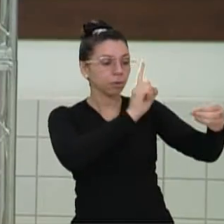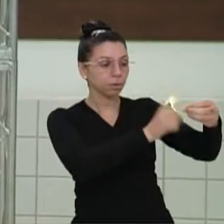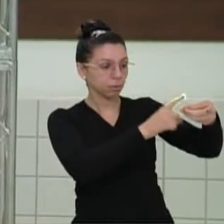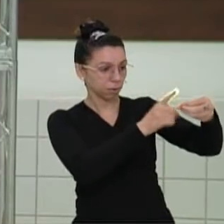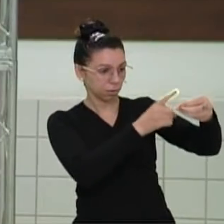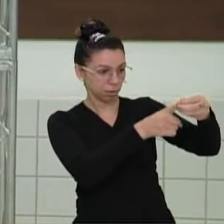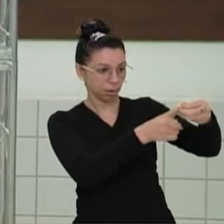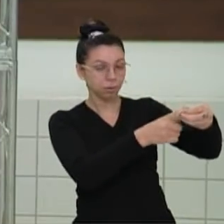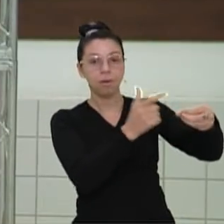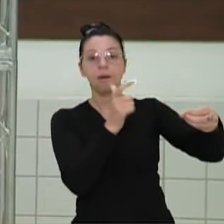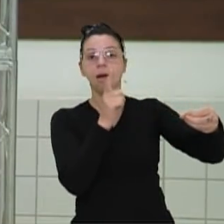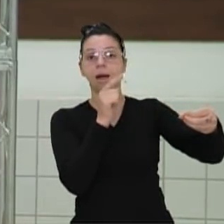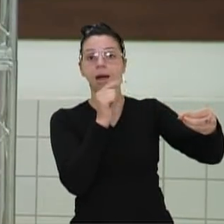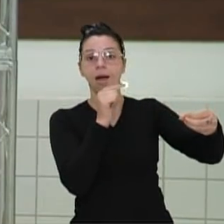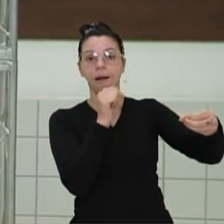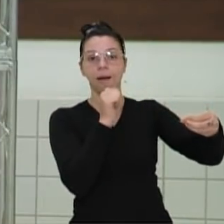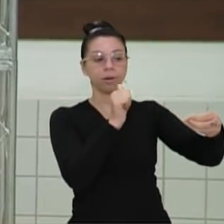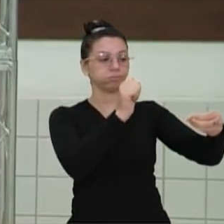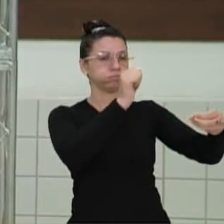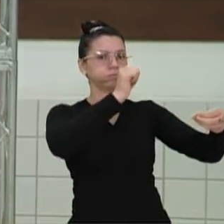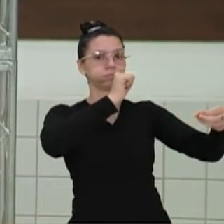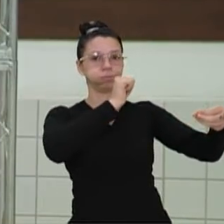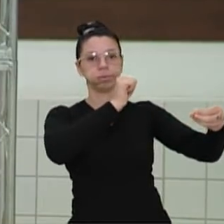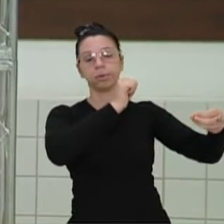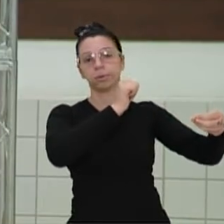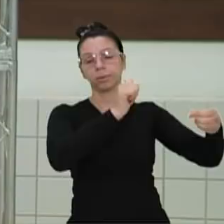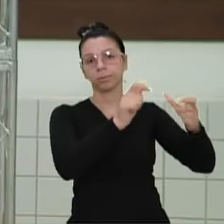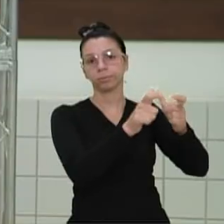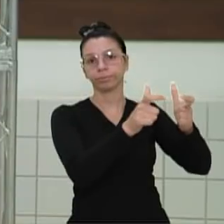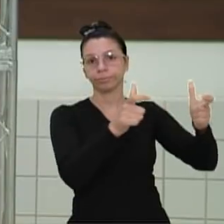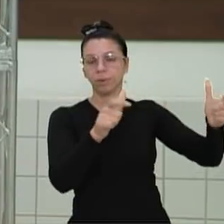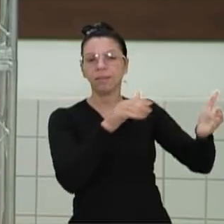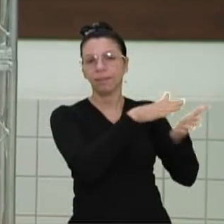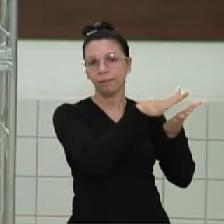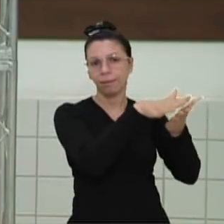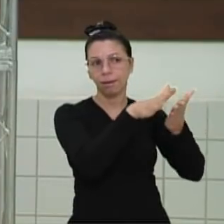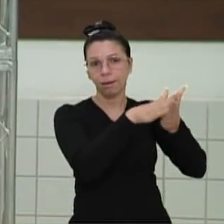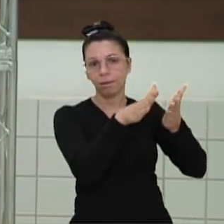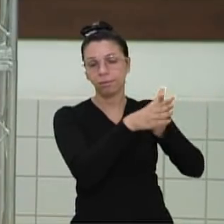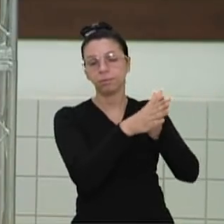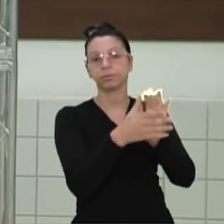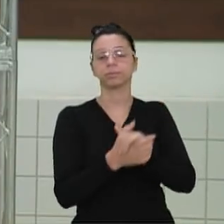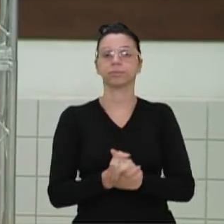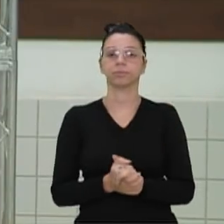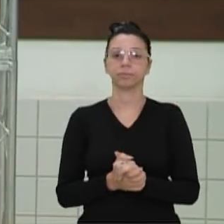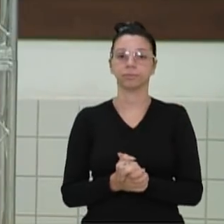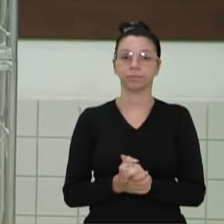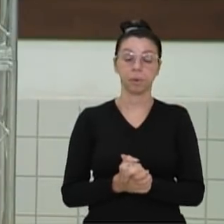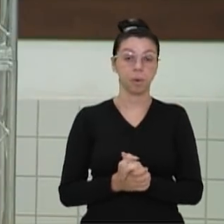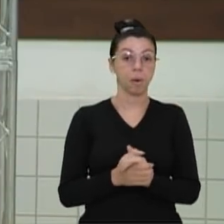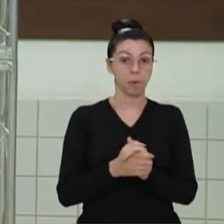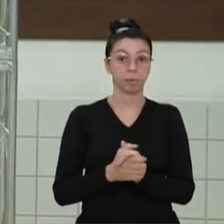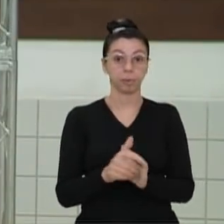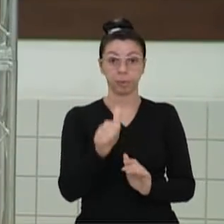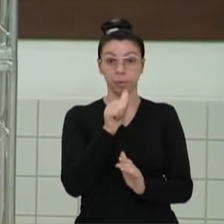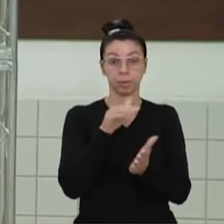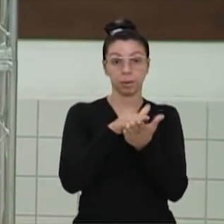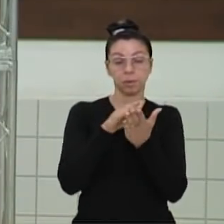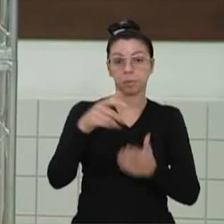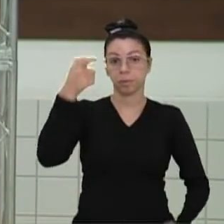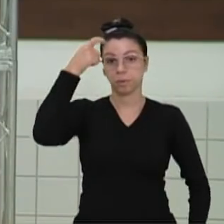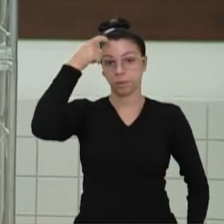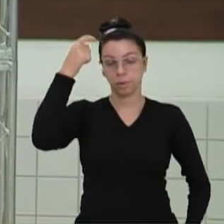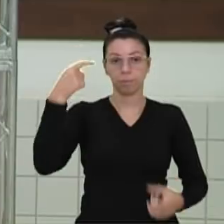o consumo de água daquela cidade, o consumo, já vou falar de consumo consciente, hein? Essa aula aqui está